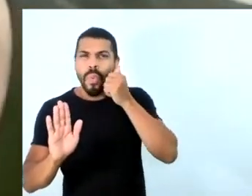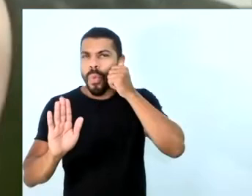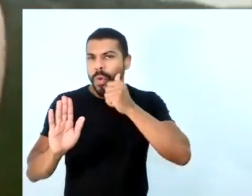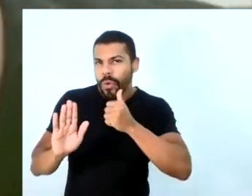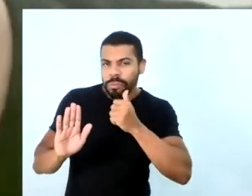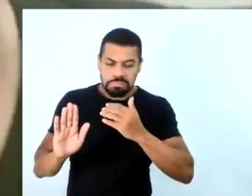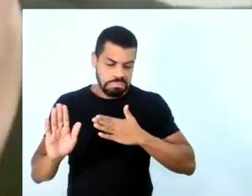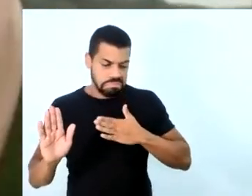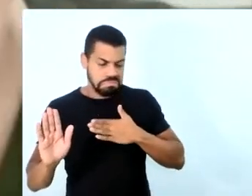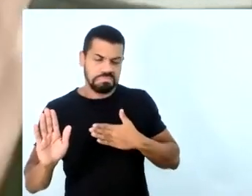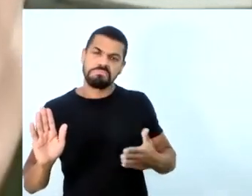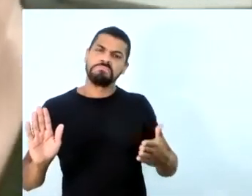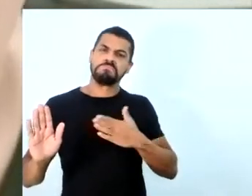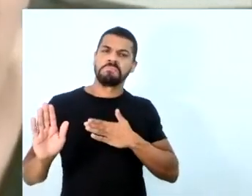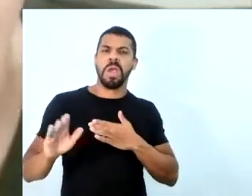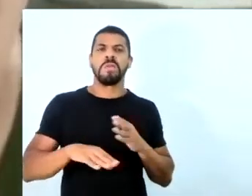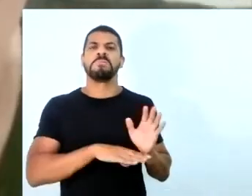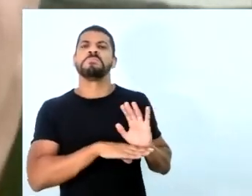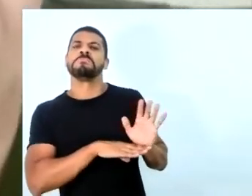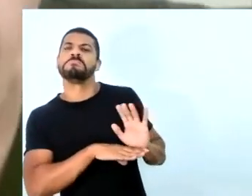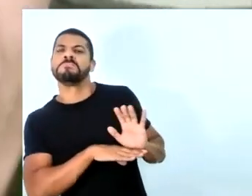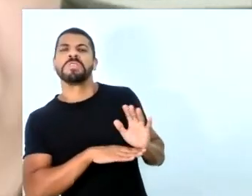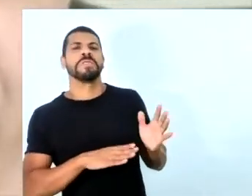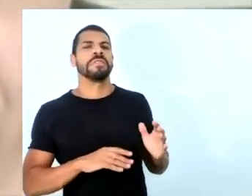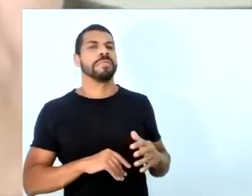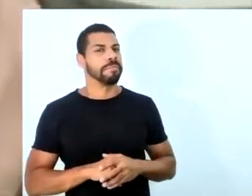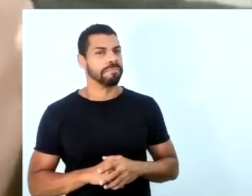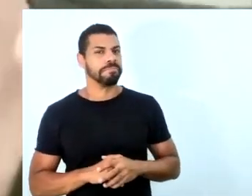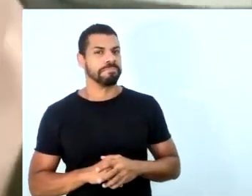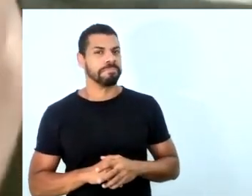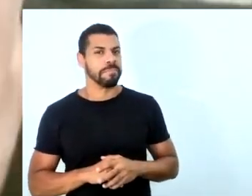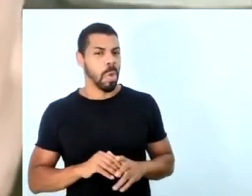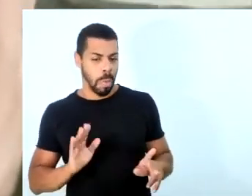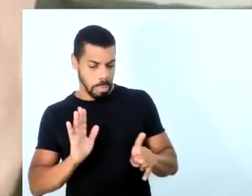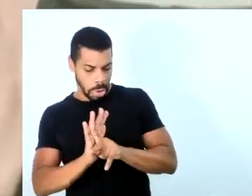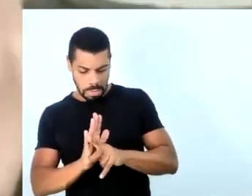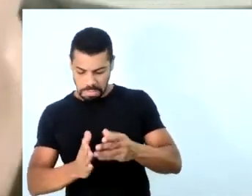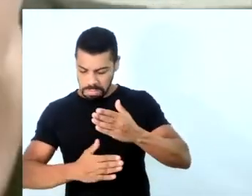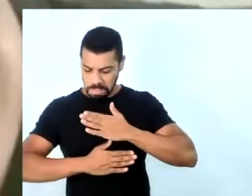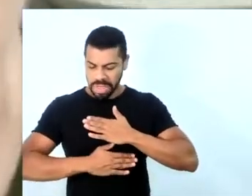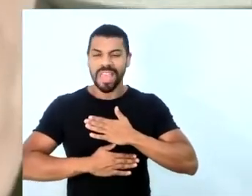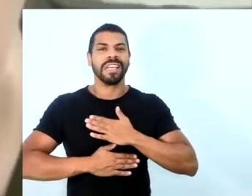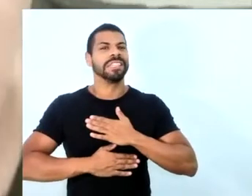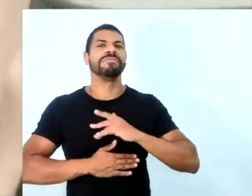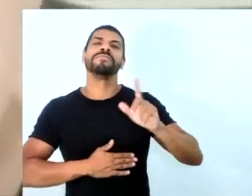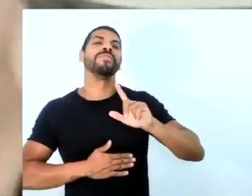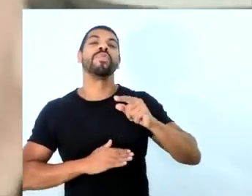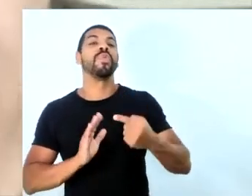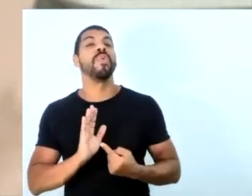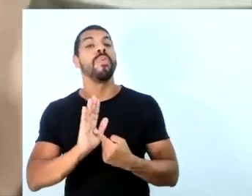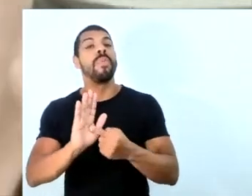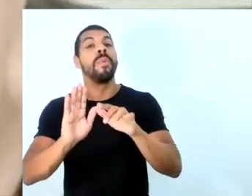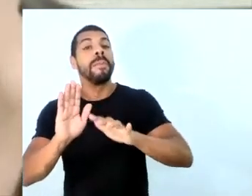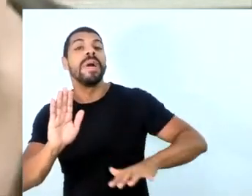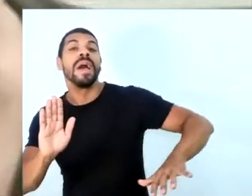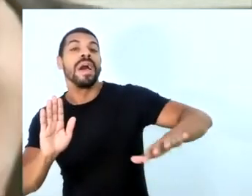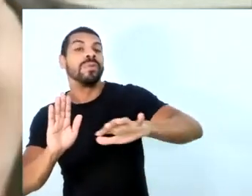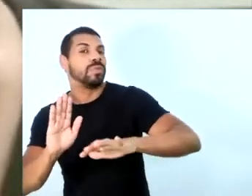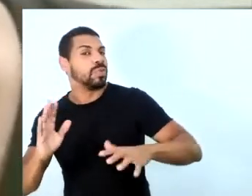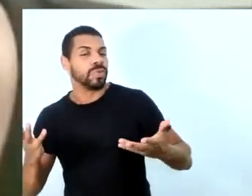filme o meu filme, esse tipo de coisa mais egóica, como você falou, do que em busca de um produto que represente a todos,